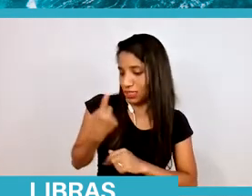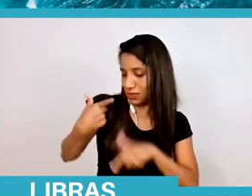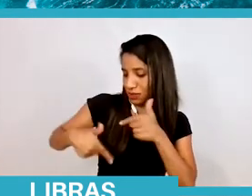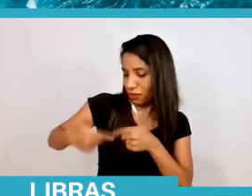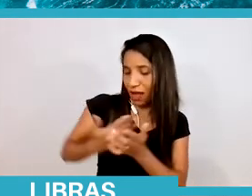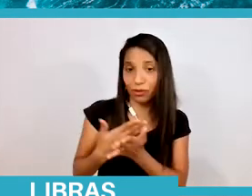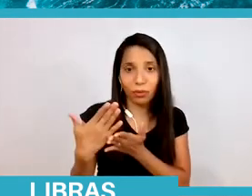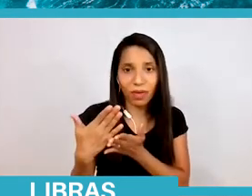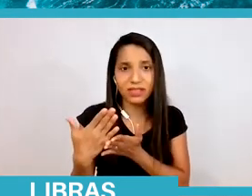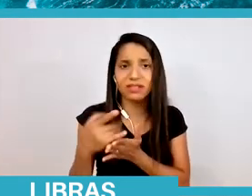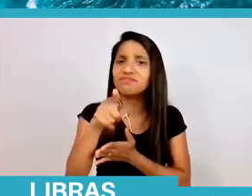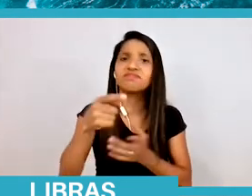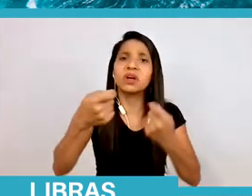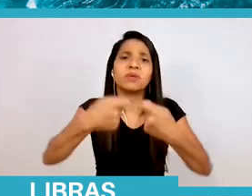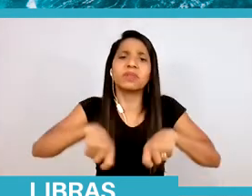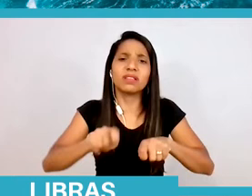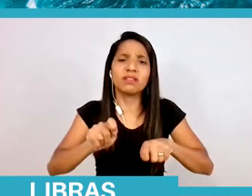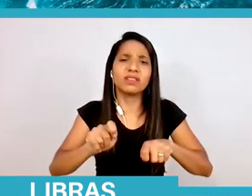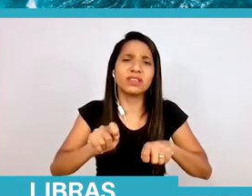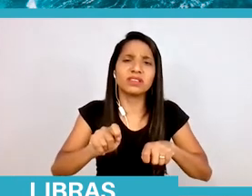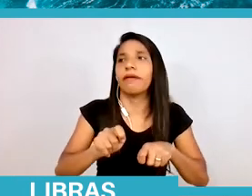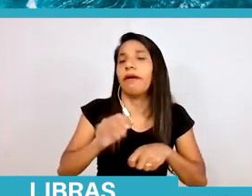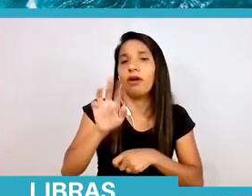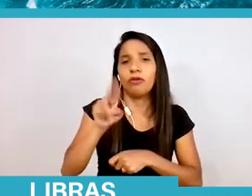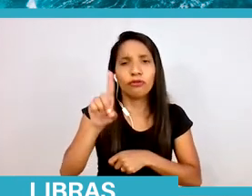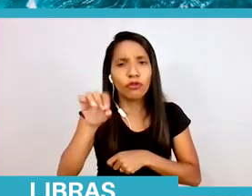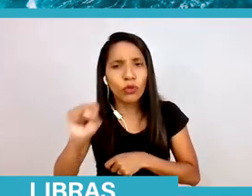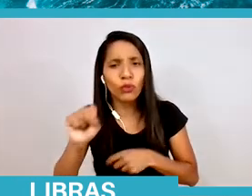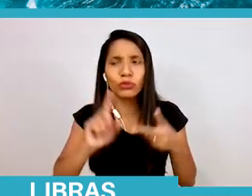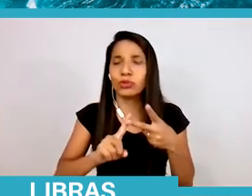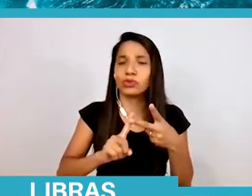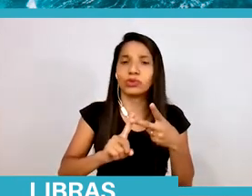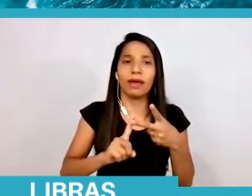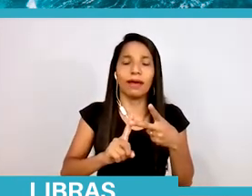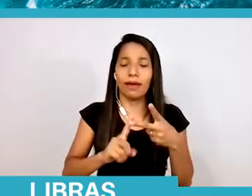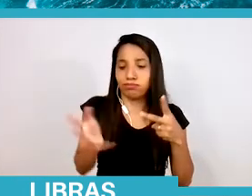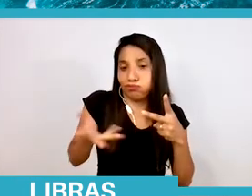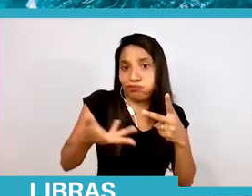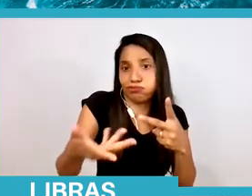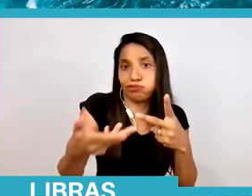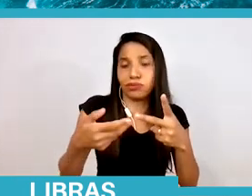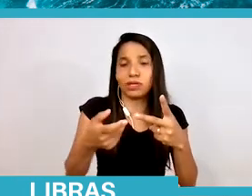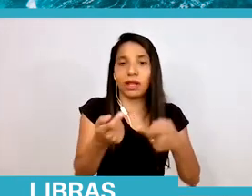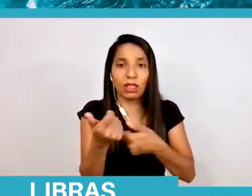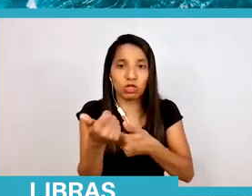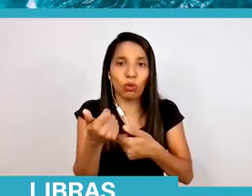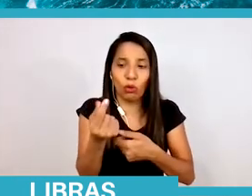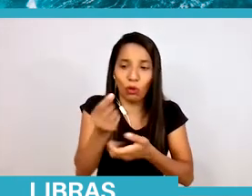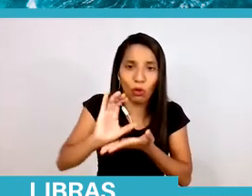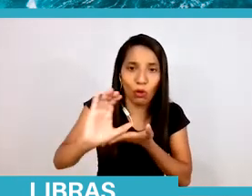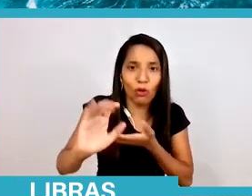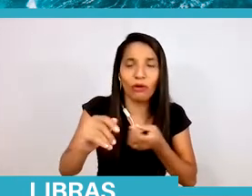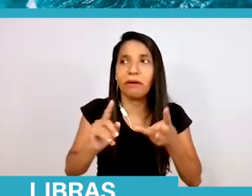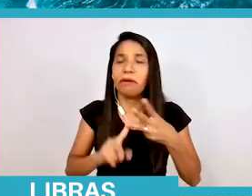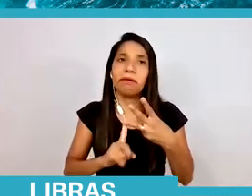como fundos, aceleradoras, investidores anjos e etc. Ter empregados,